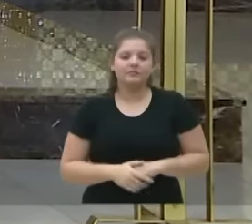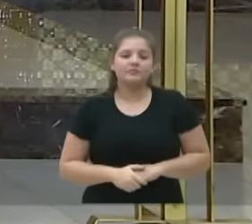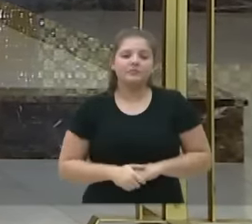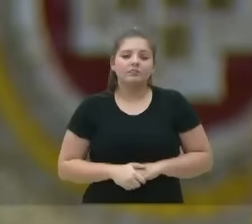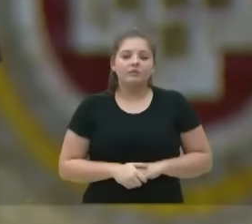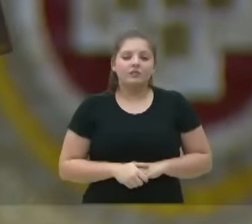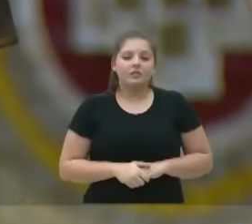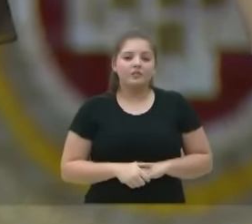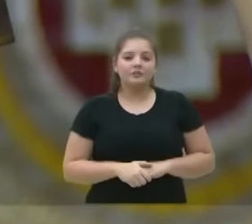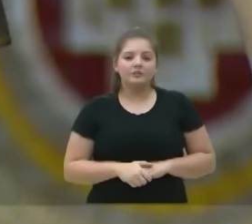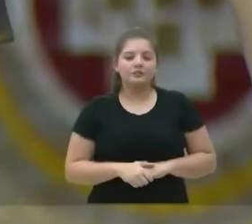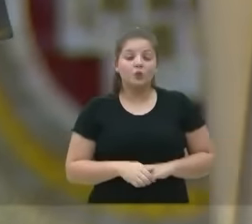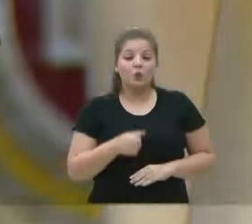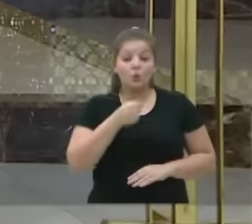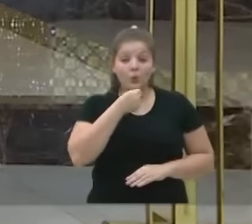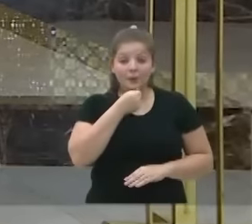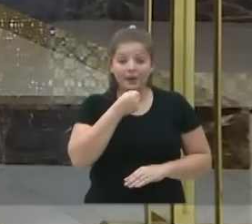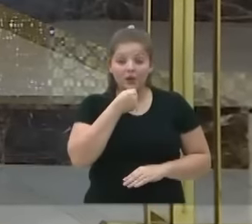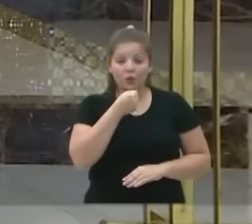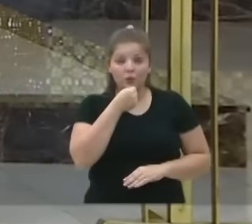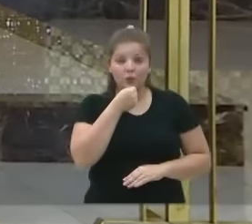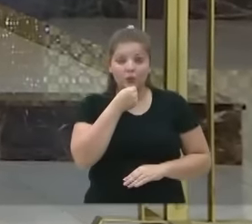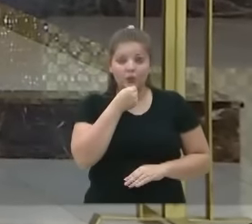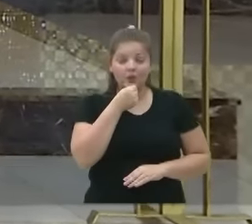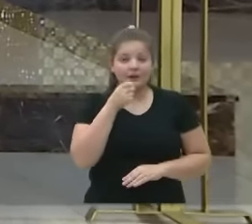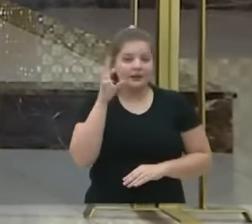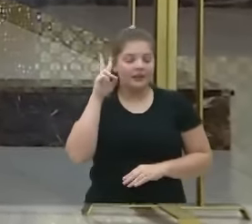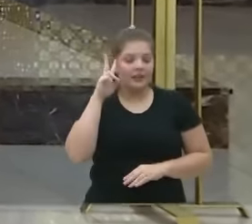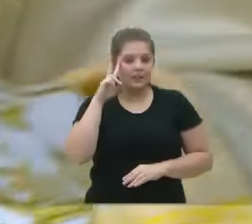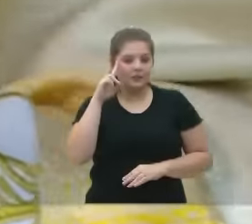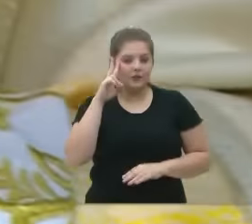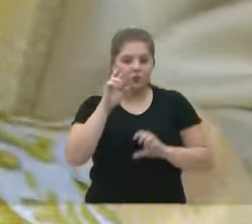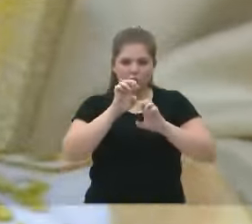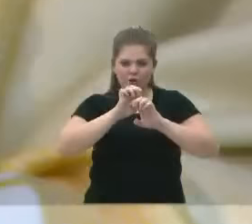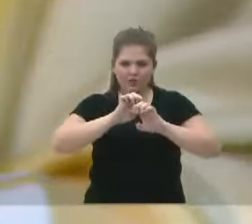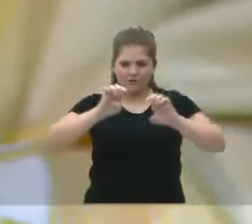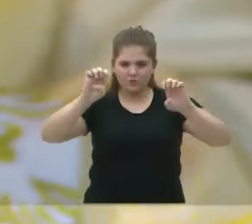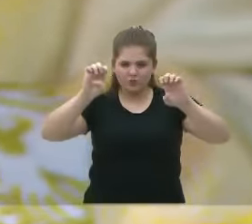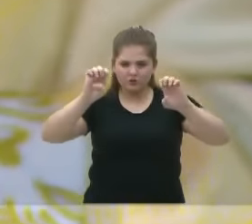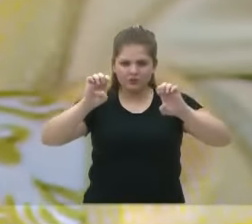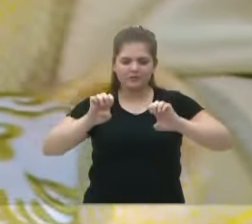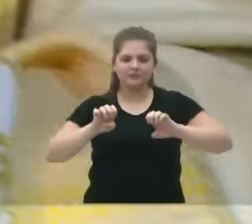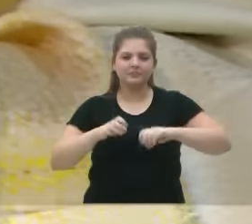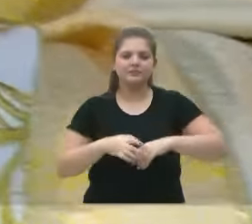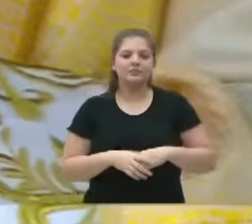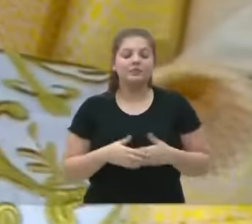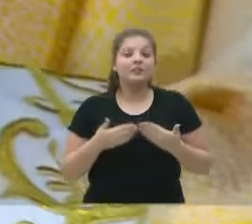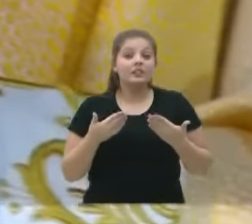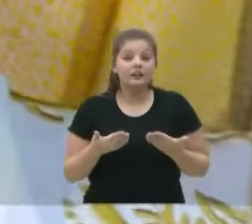esse microfone, lembrando evangelizar, Gente,